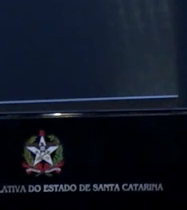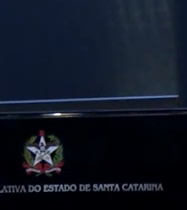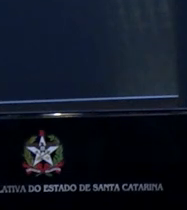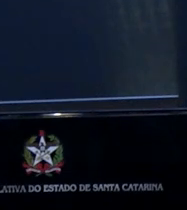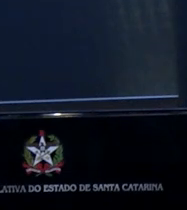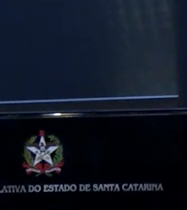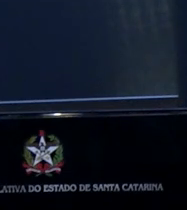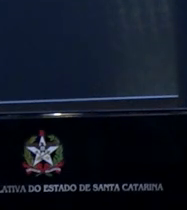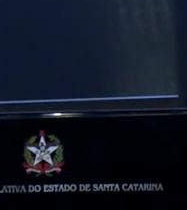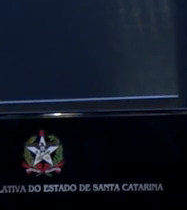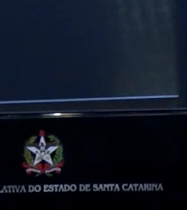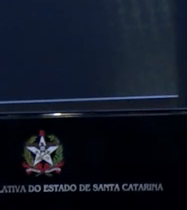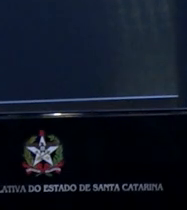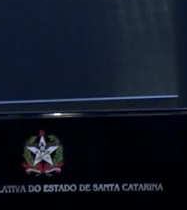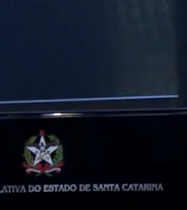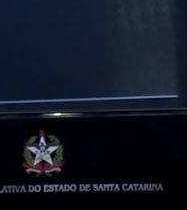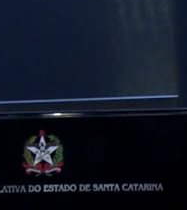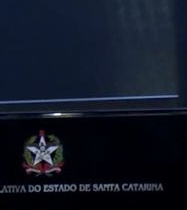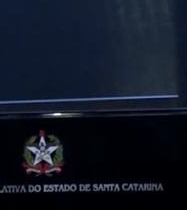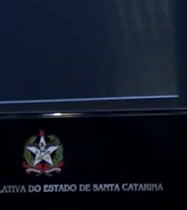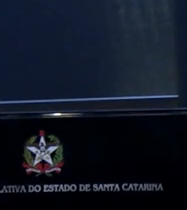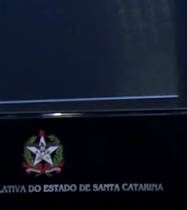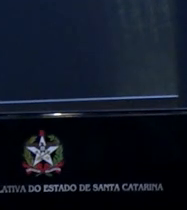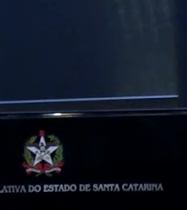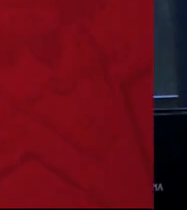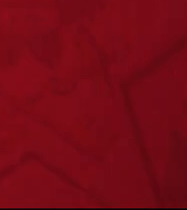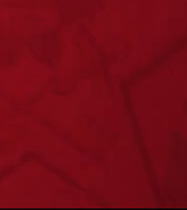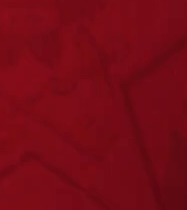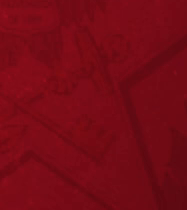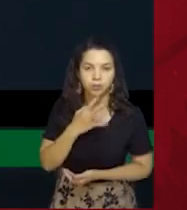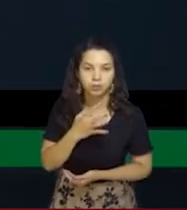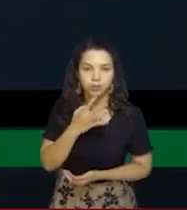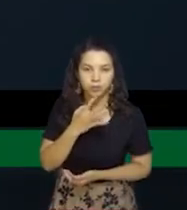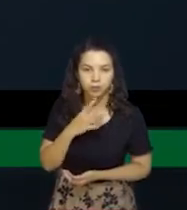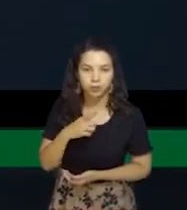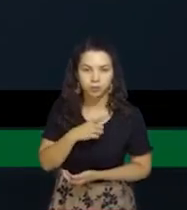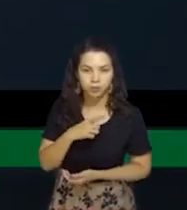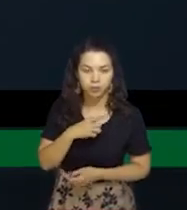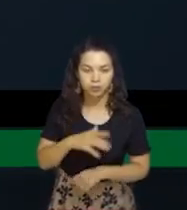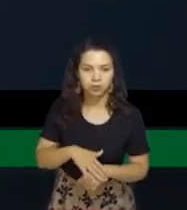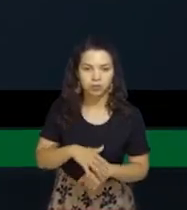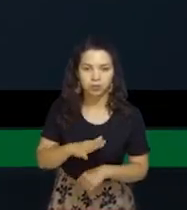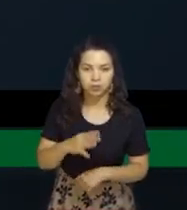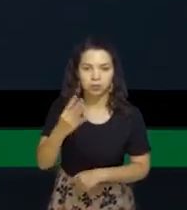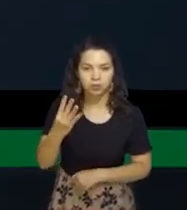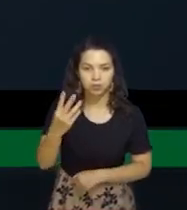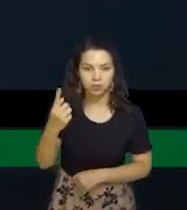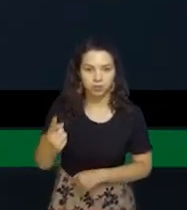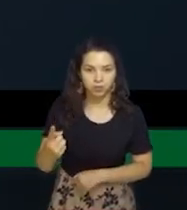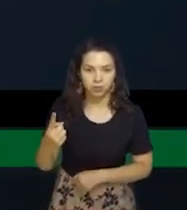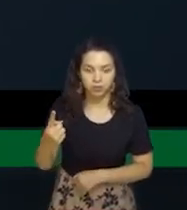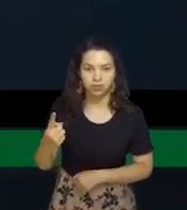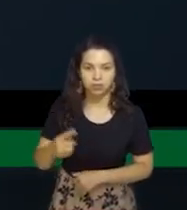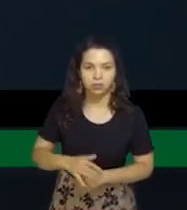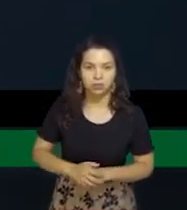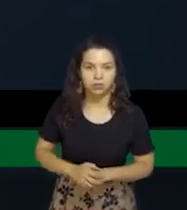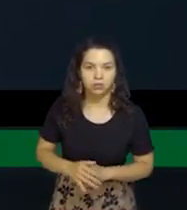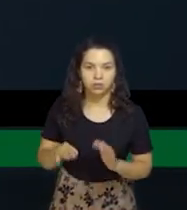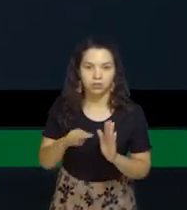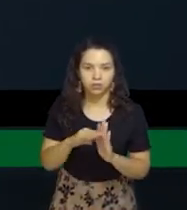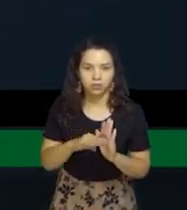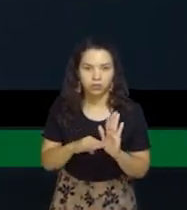cursos e demais atividades para os pais e alunos no município. Temos mais de 41 serviços, programas